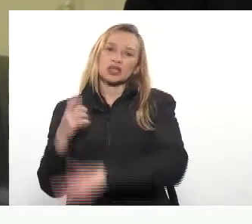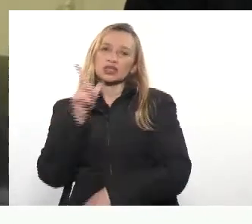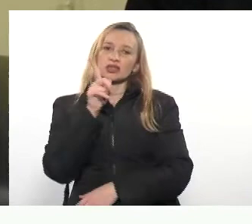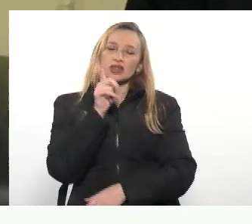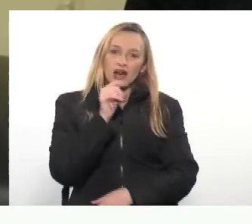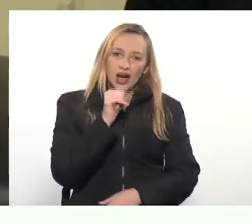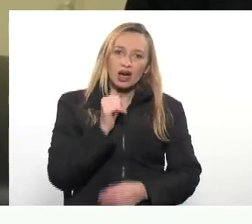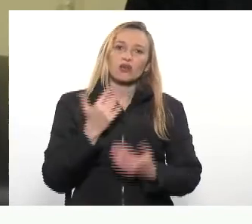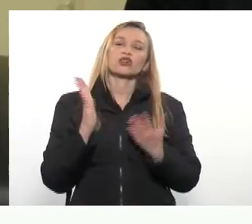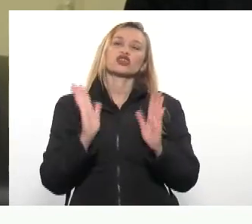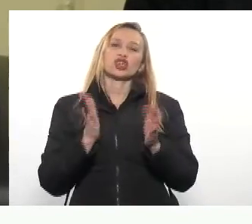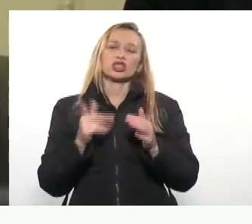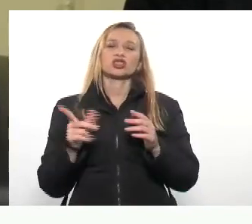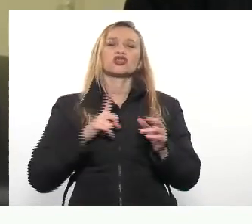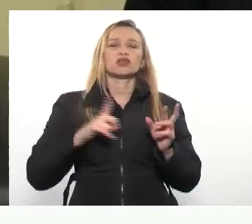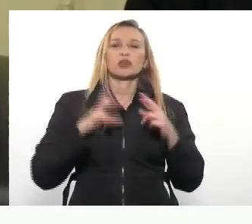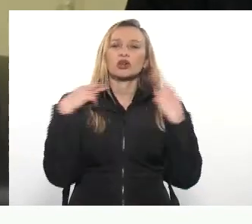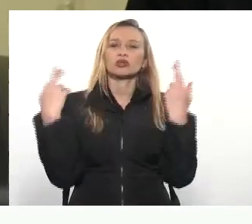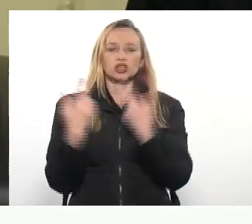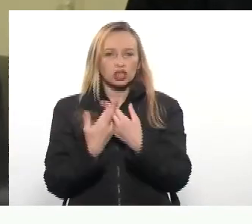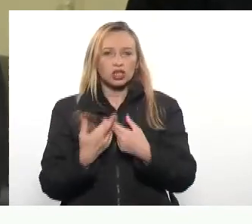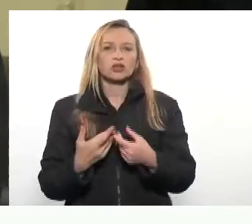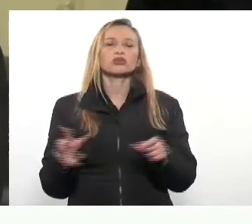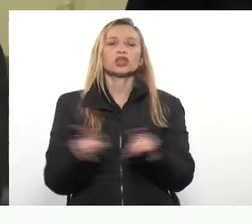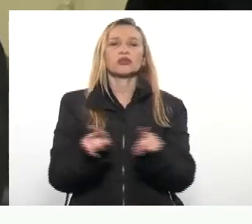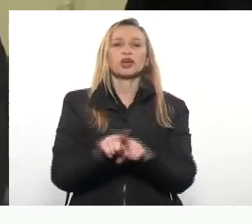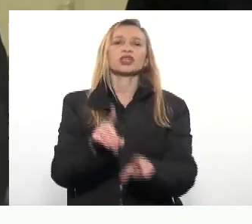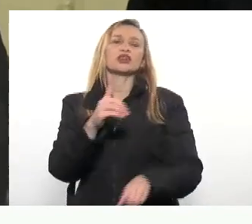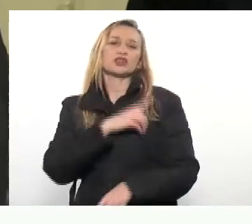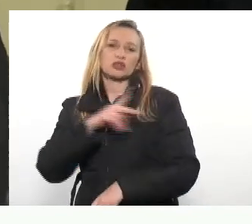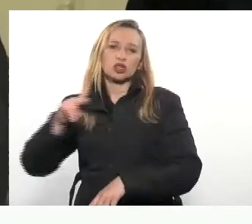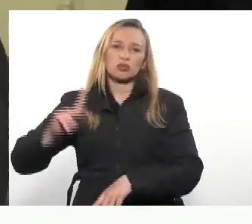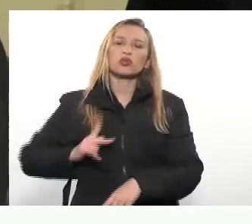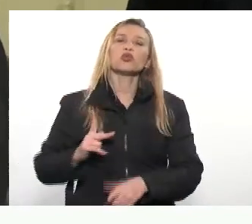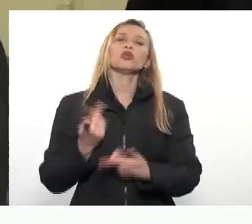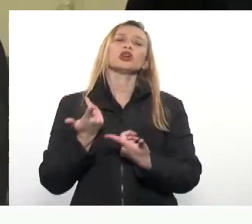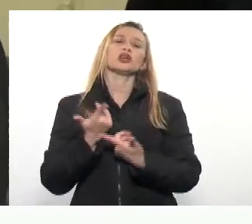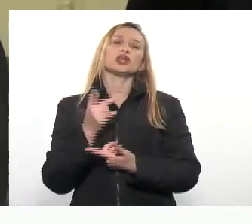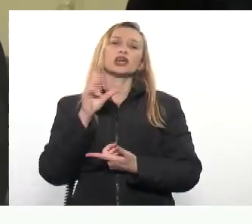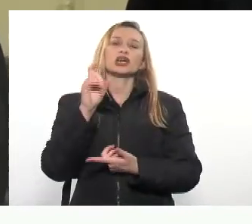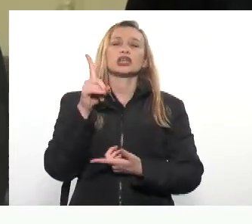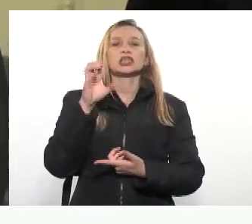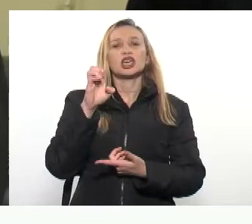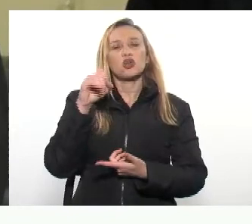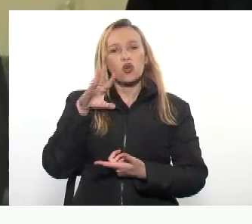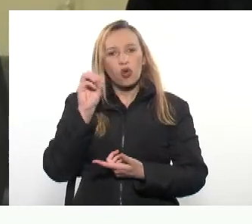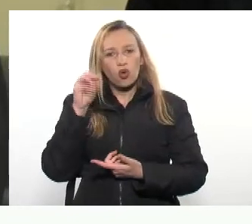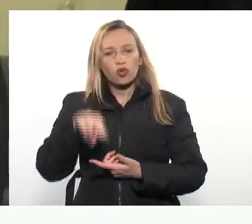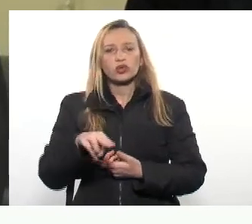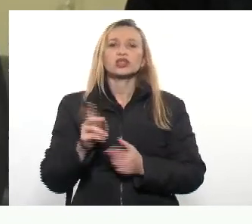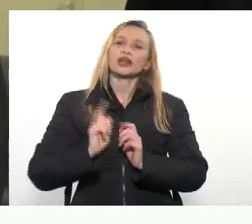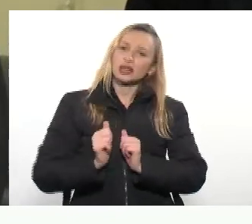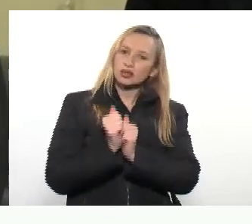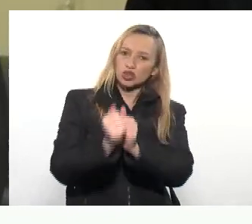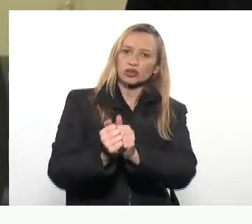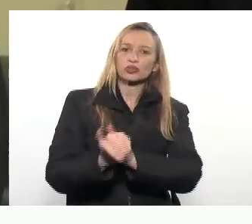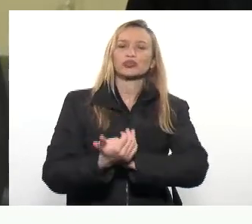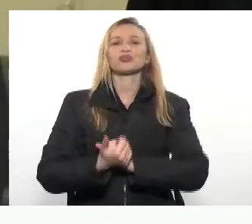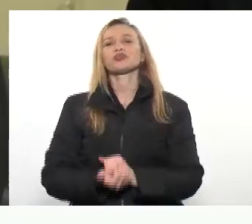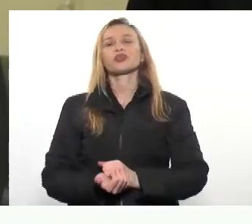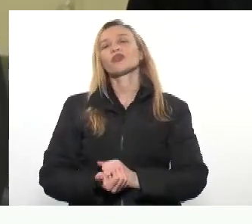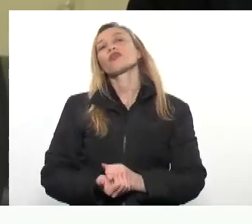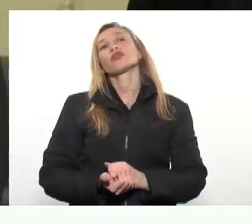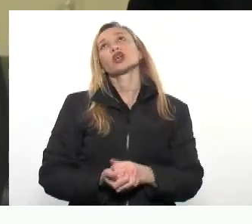reuniões com a SEDAI e a Defensoria Pública, através do NUDECOM, e está caminhando.